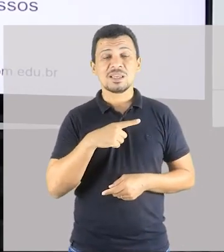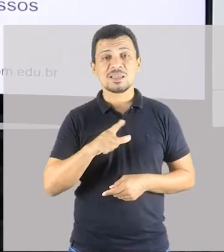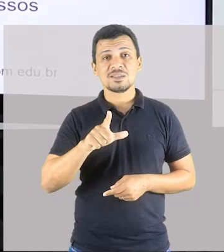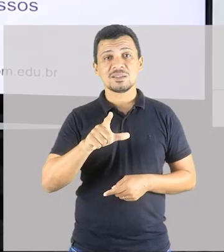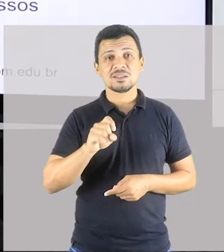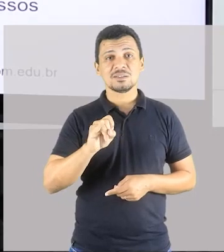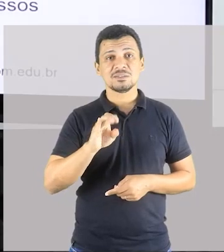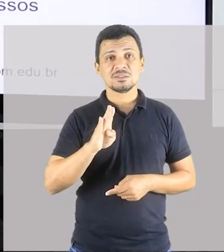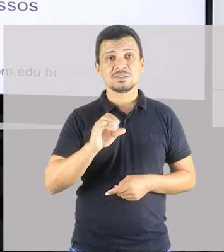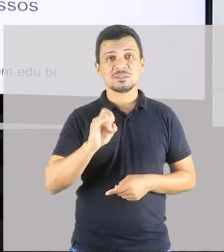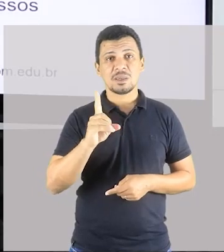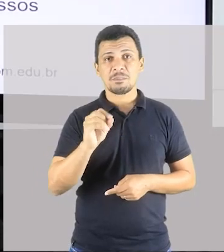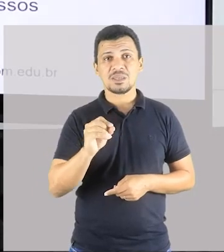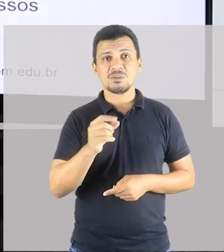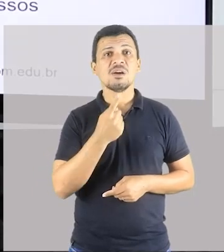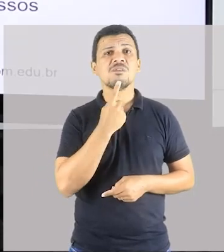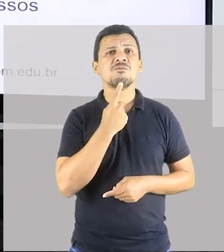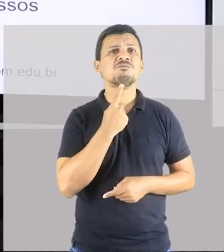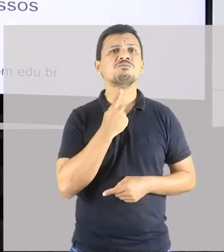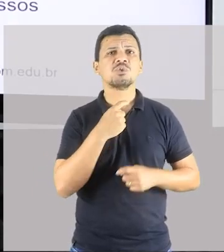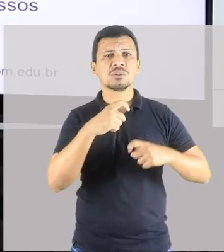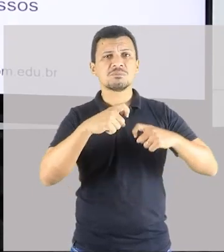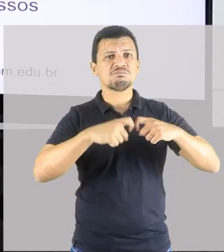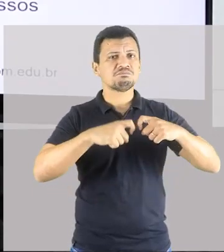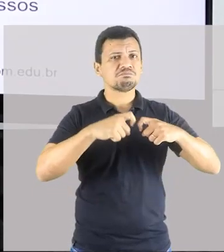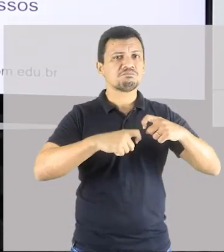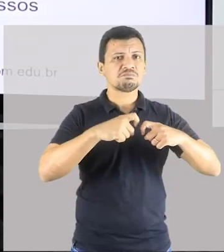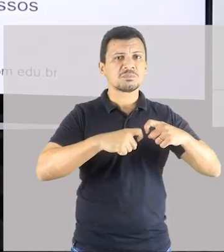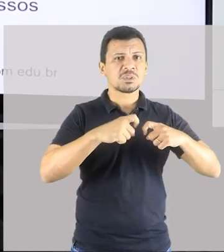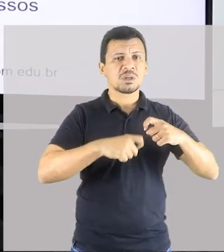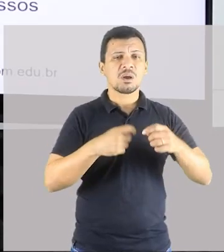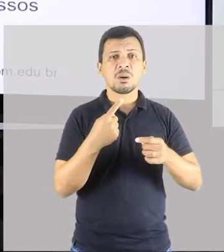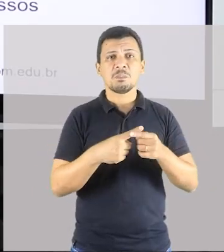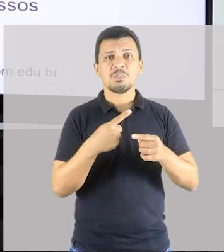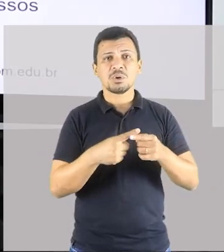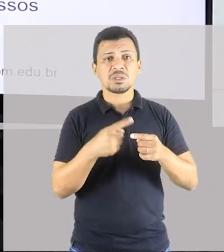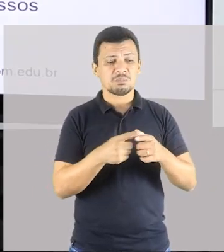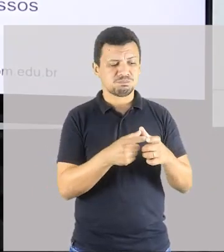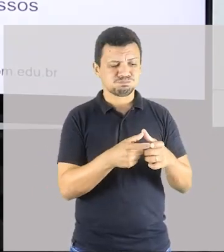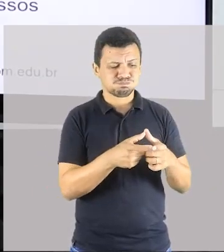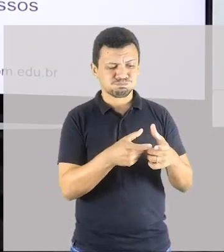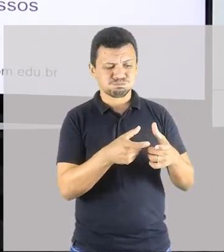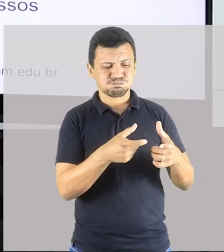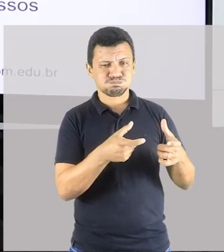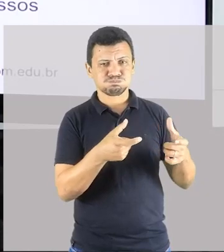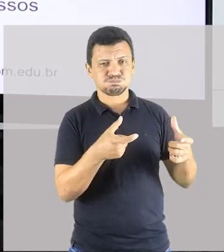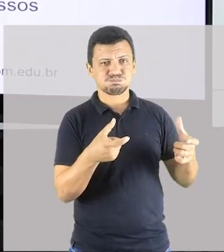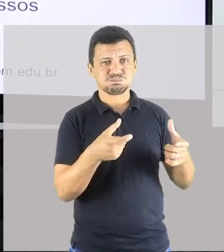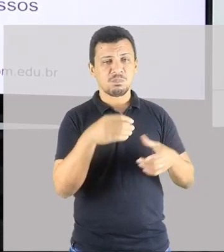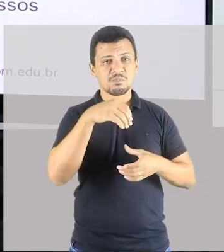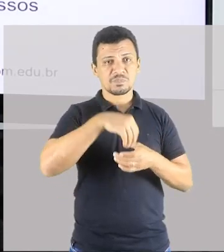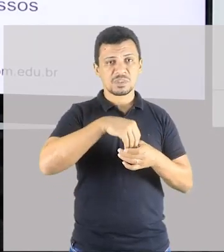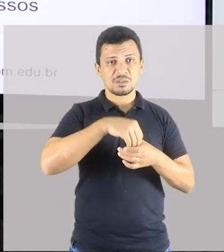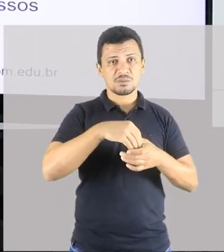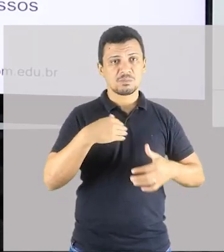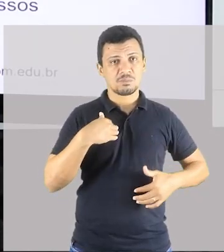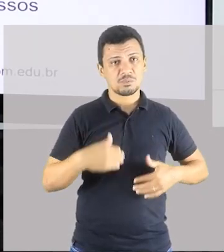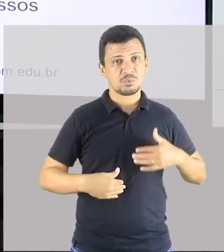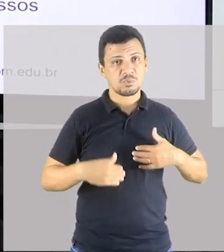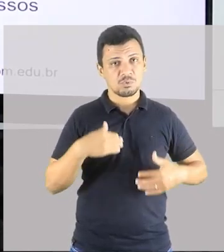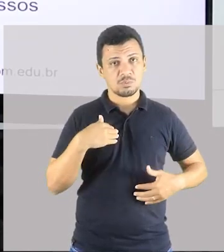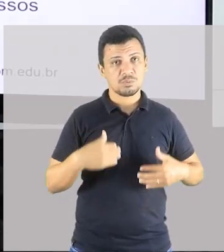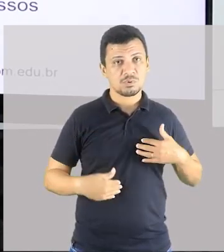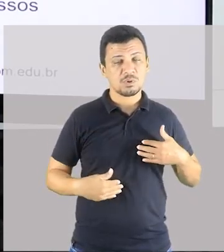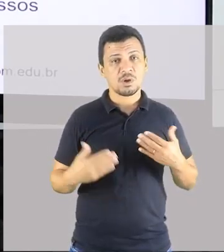libido, né, sexual devido a essa maior ação, essa maior concentração de testosterona quando comparado em